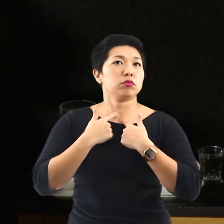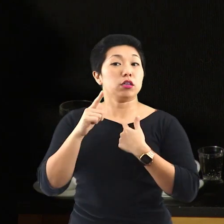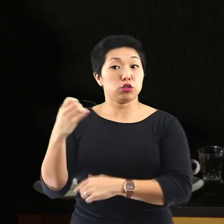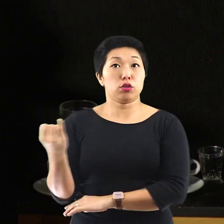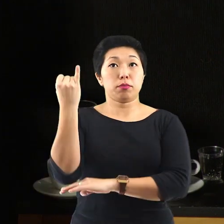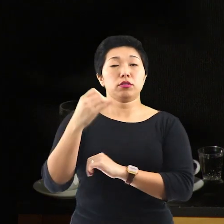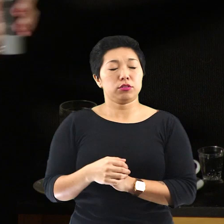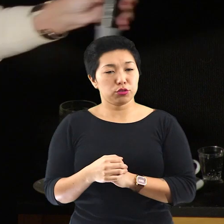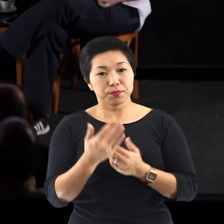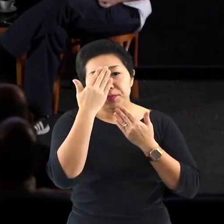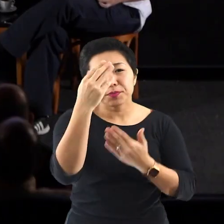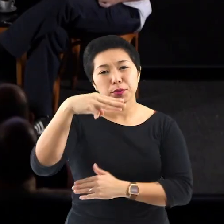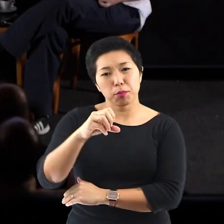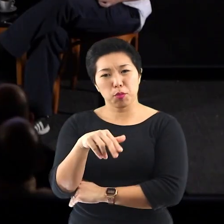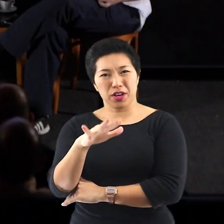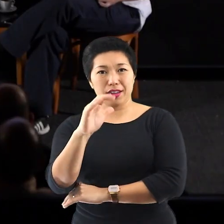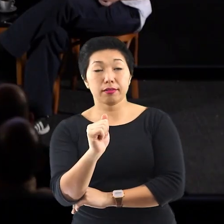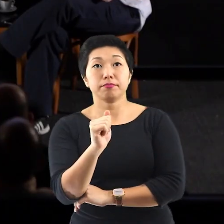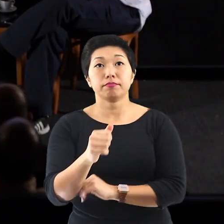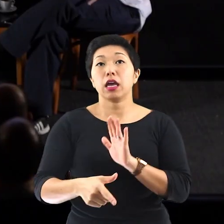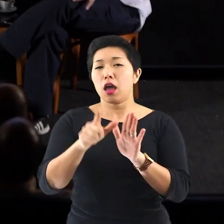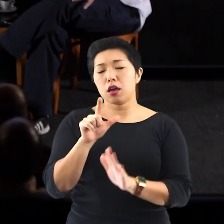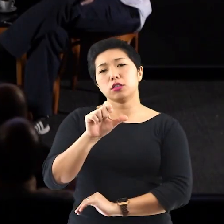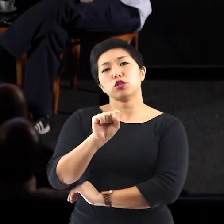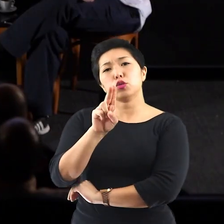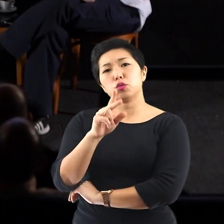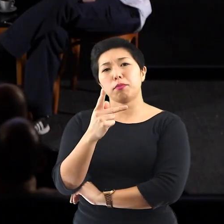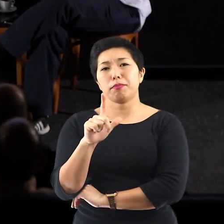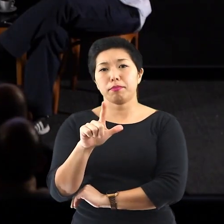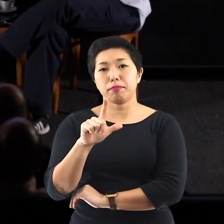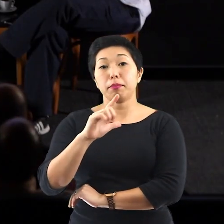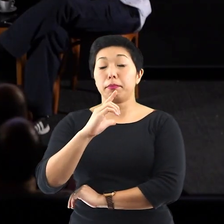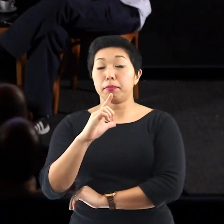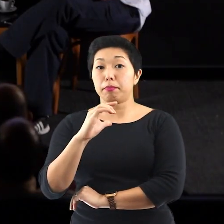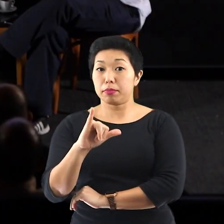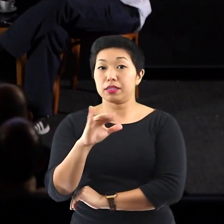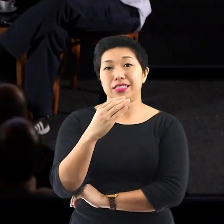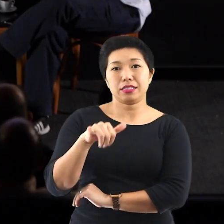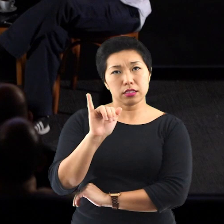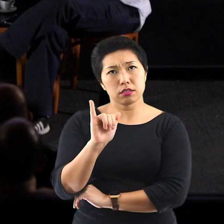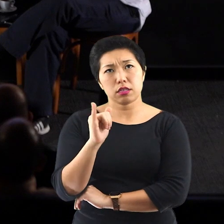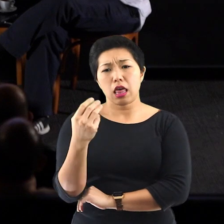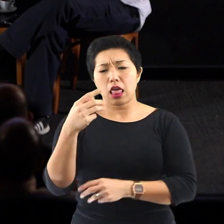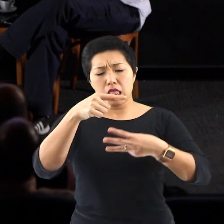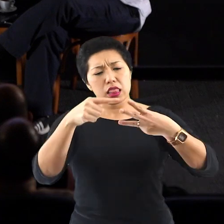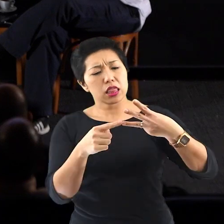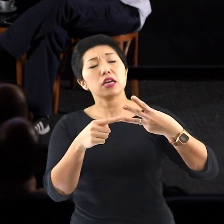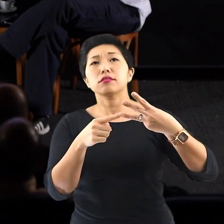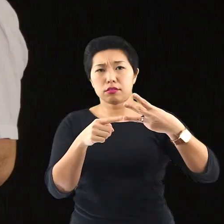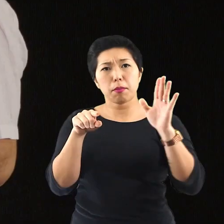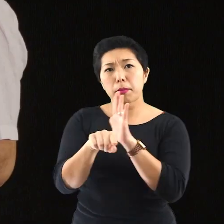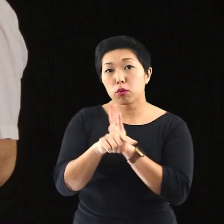muito importante. Obrigado, Mônica. Suplicy, eu quero, antes de passar novamente para o senhor, falar de 3 perguntas que acho